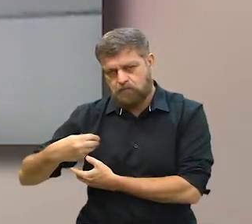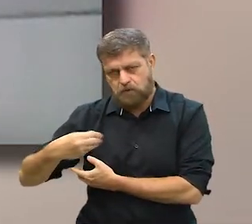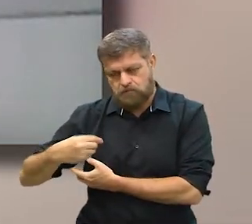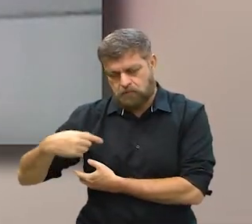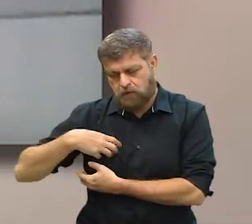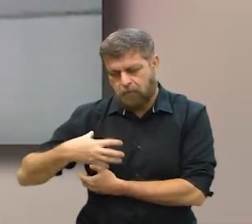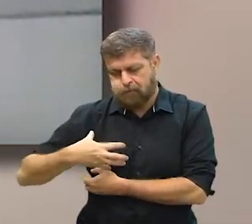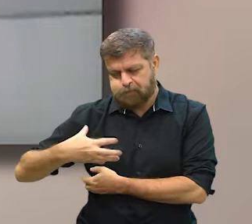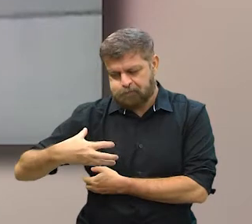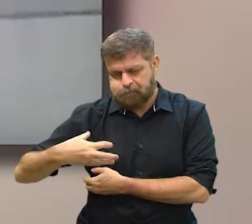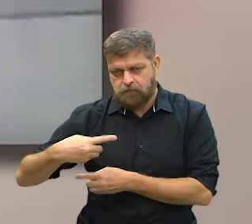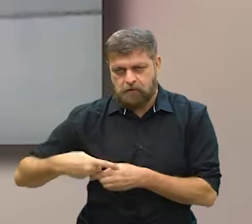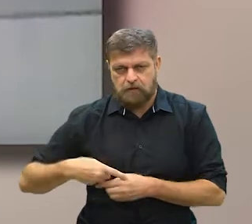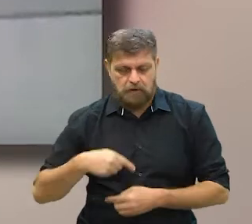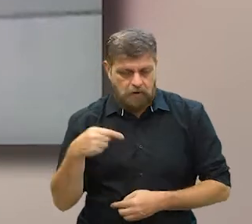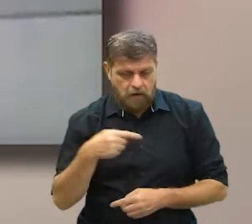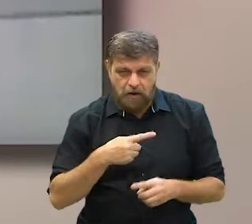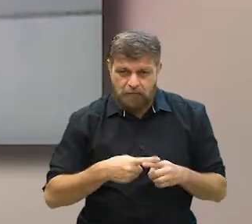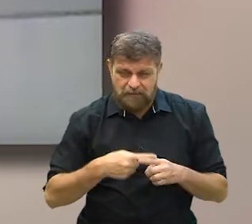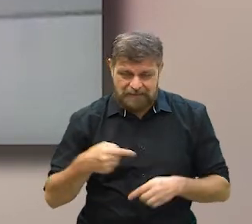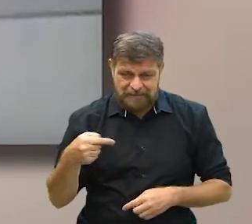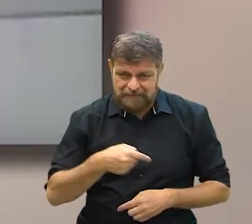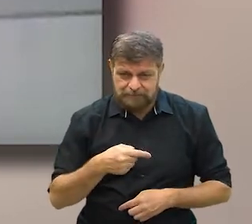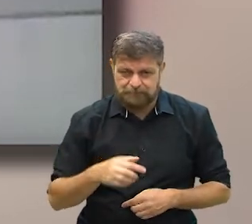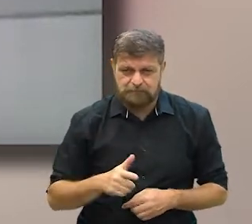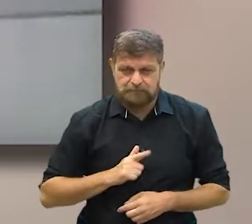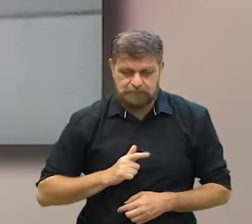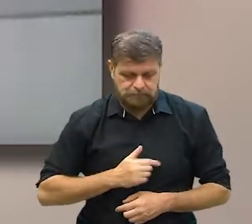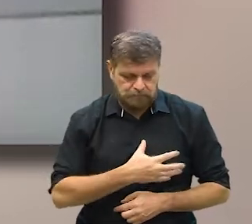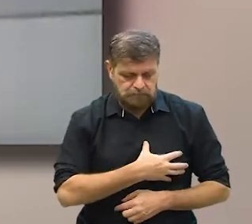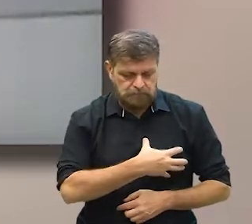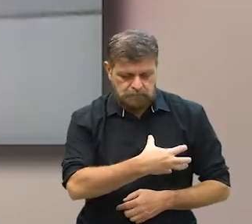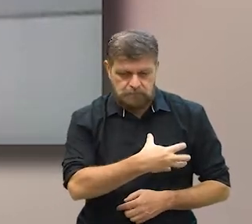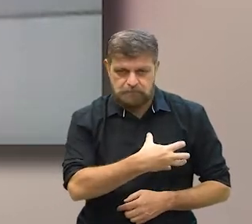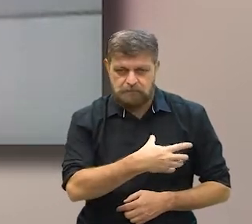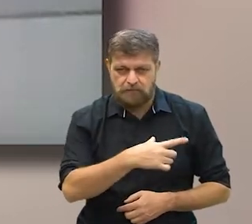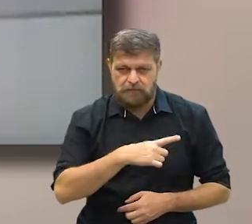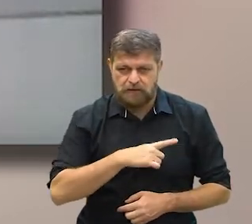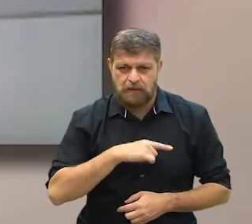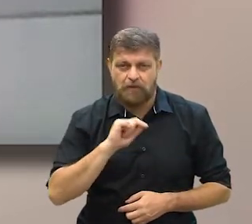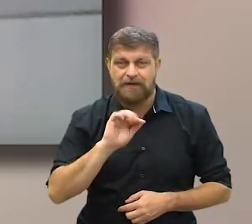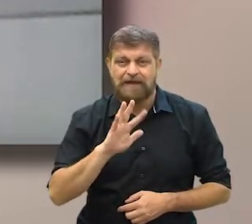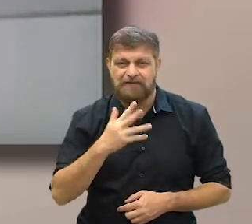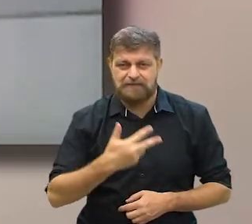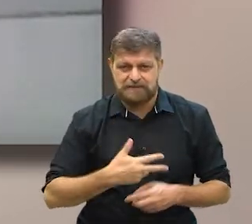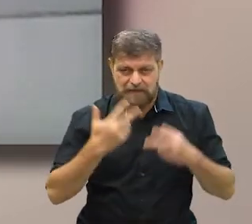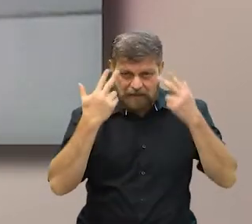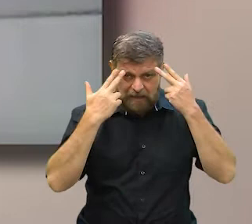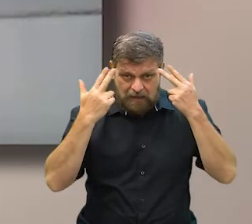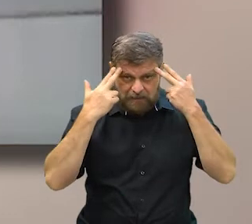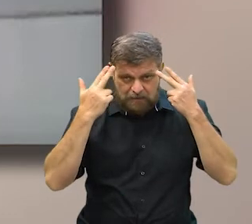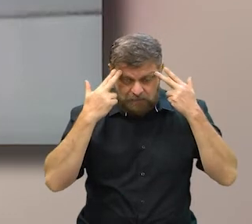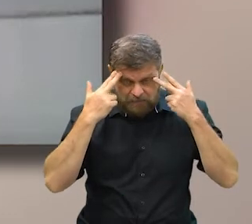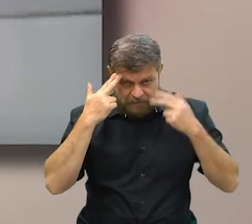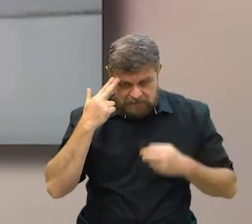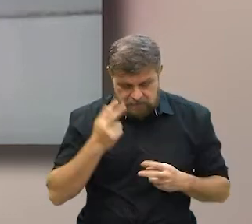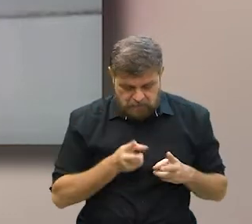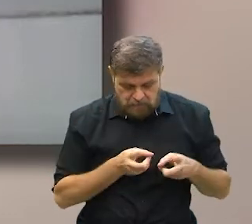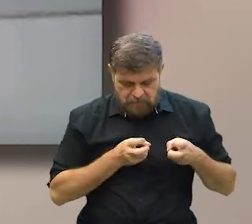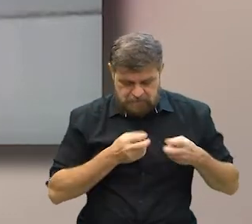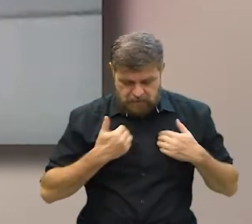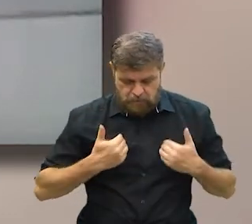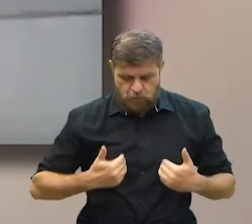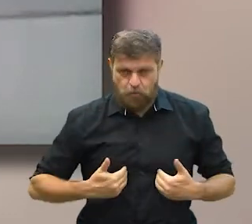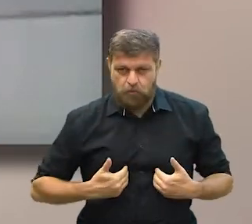peito e depois passa para o outro. Por quê? Porque quando fica resto de leite no peito, o que